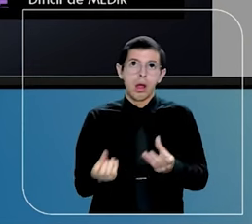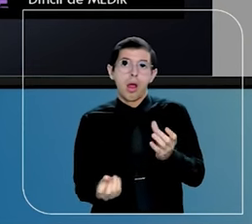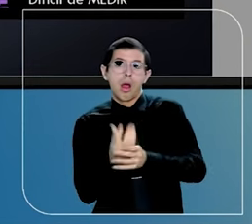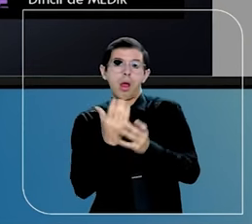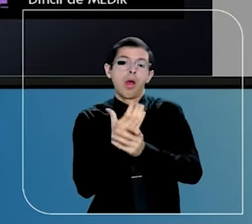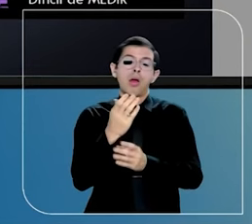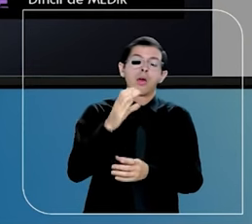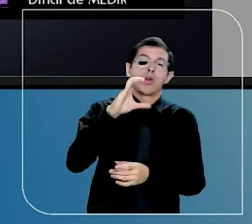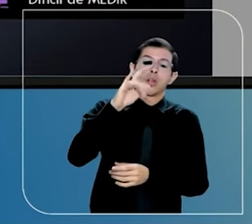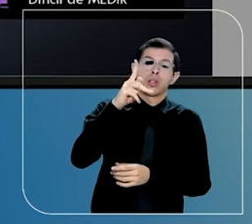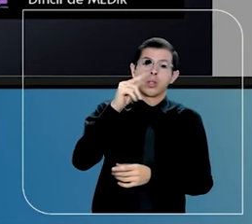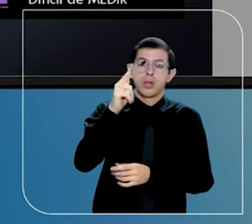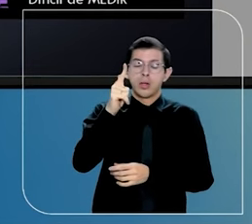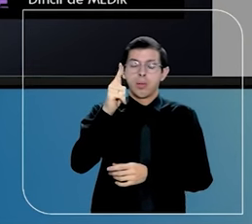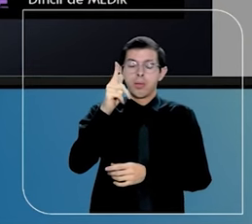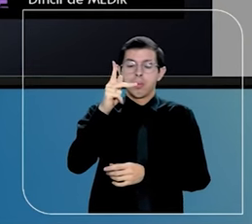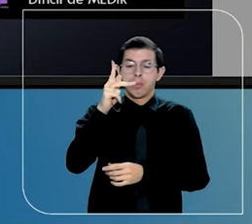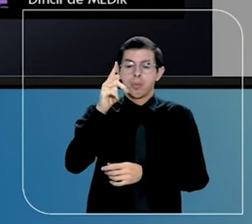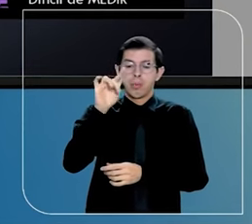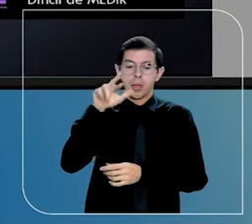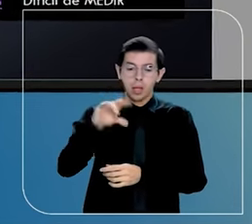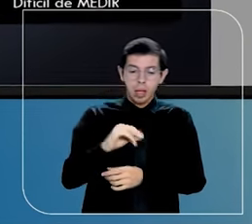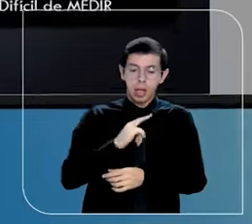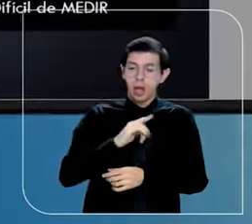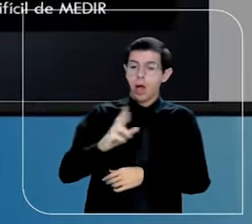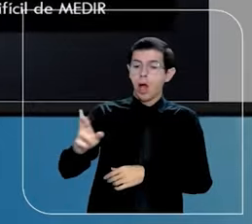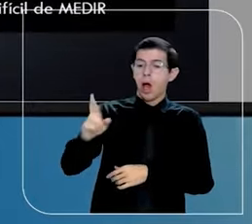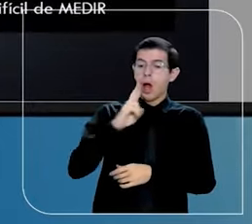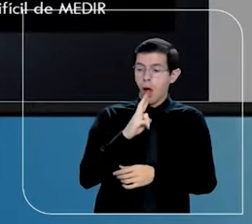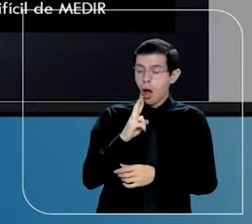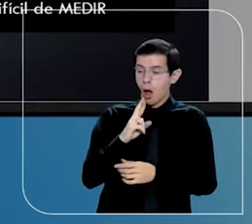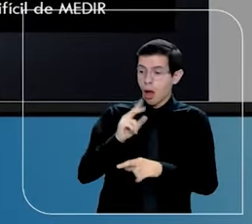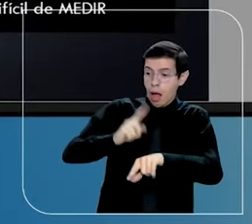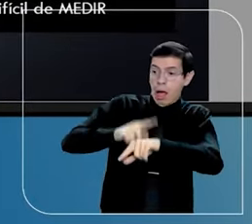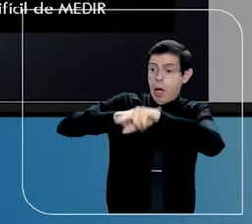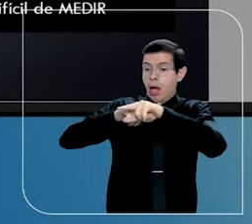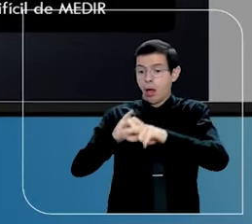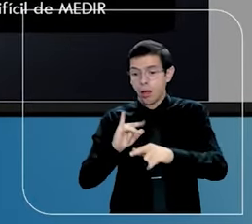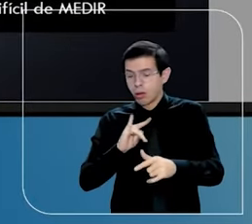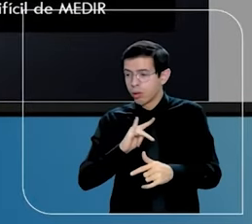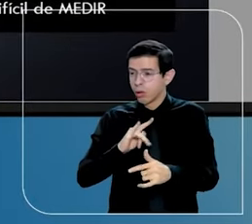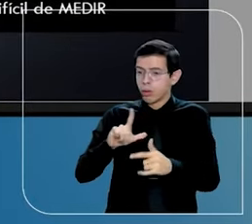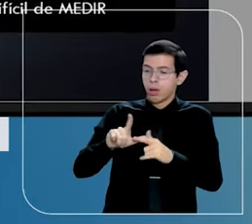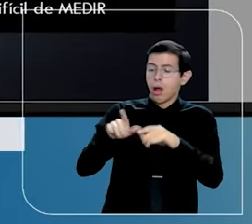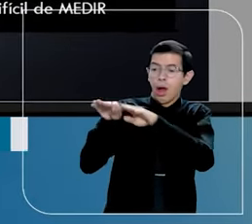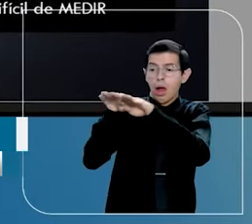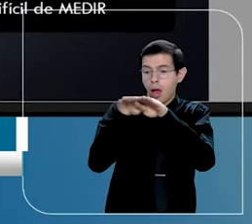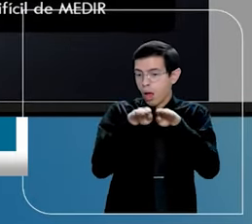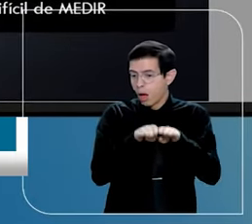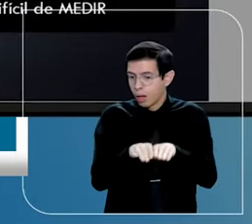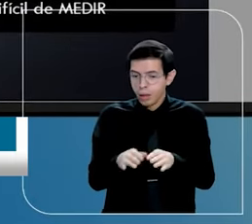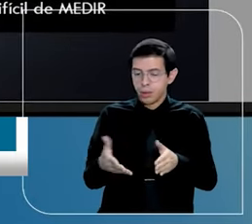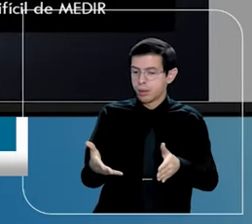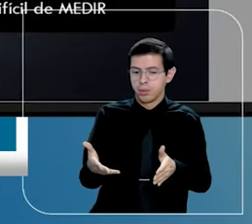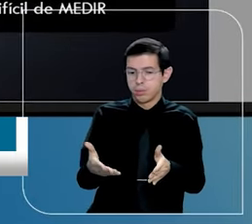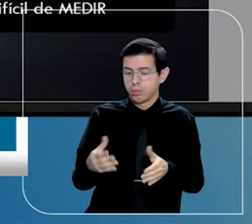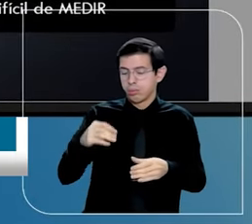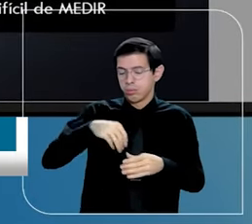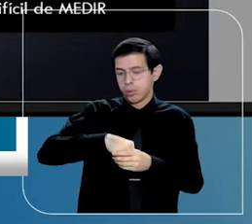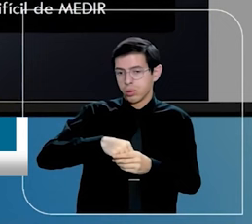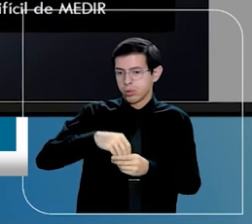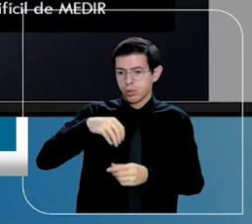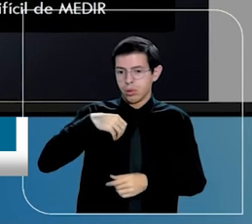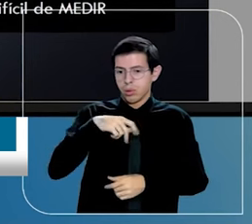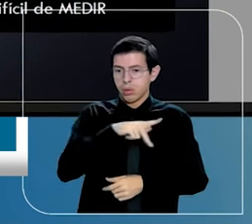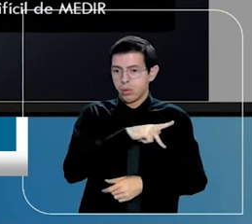vai trazer resposta imediata para alguma consulta, tanto sobre alinhamento aqui no Ministério Público